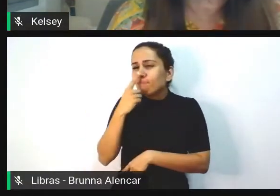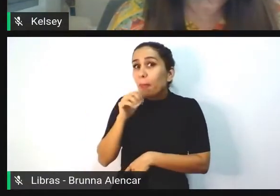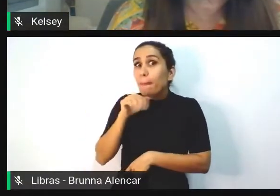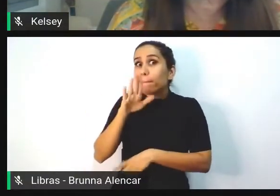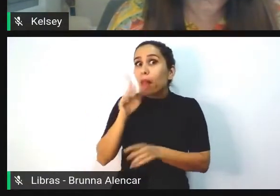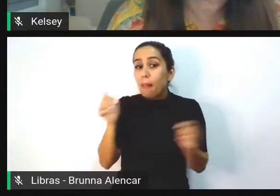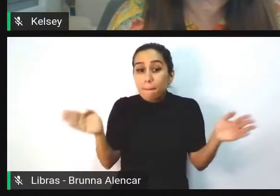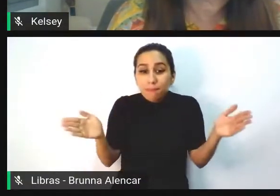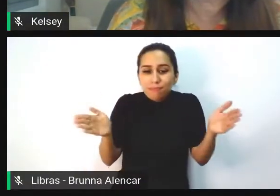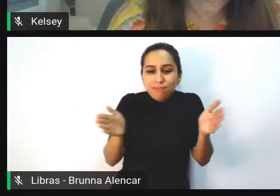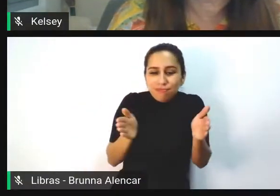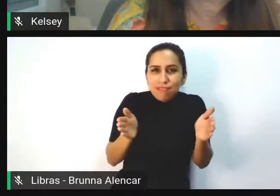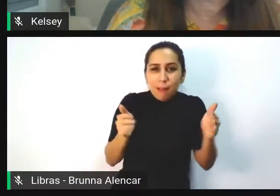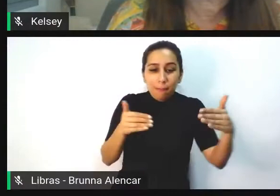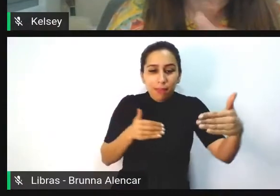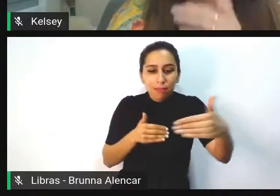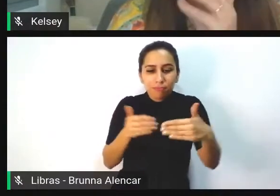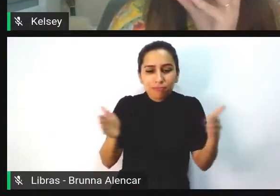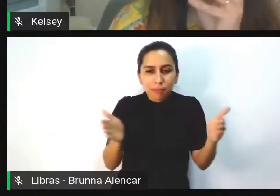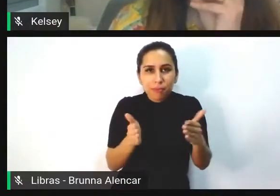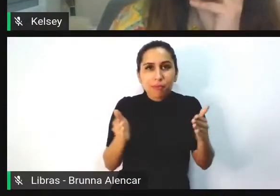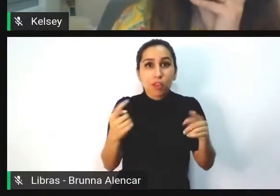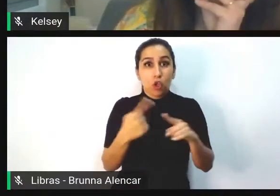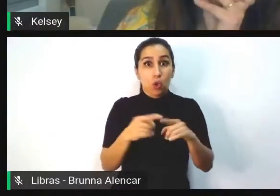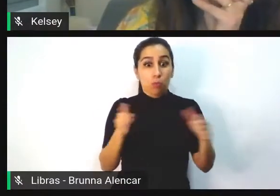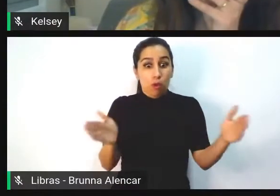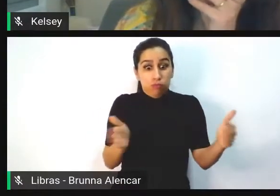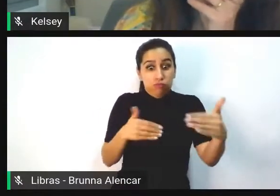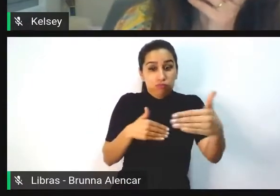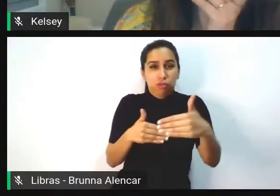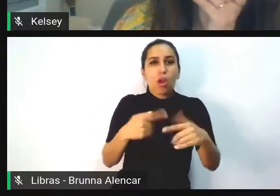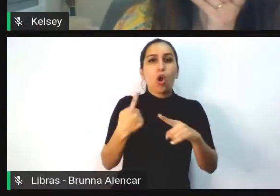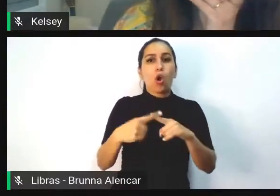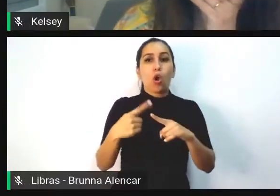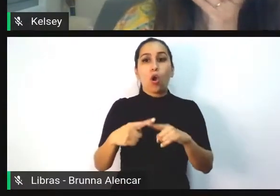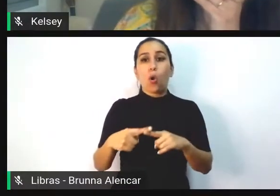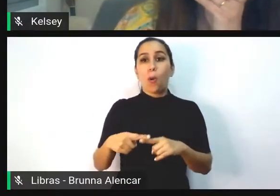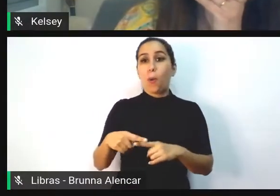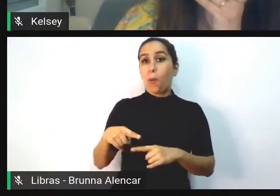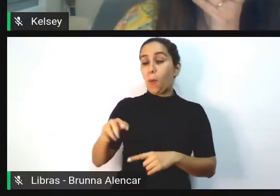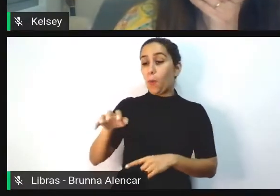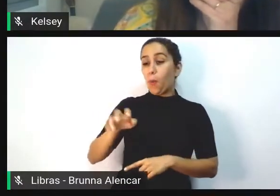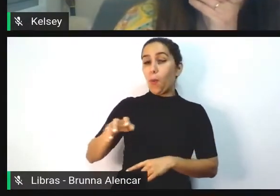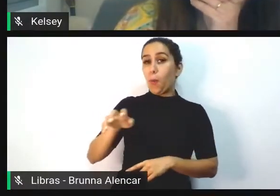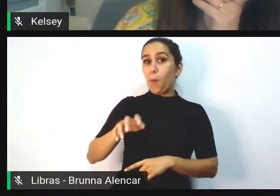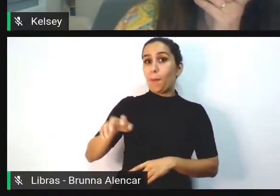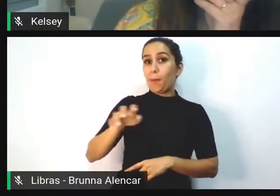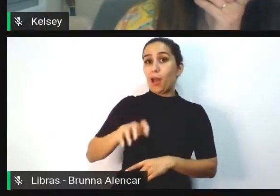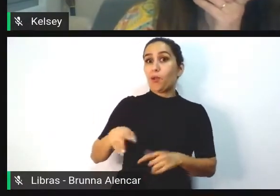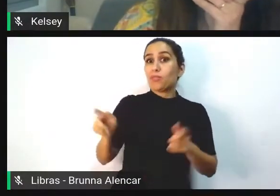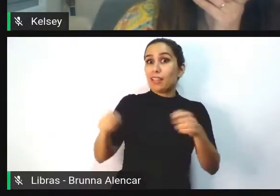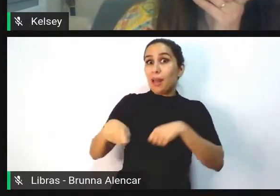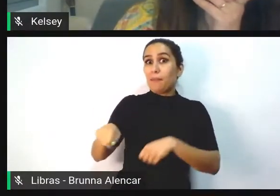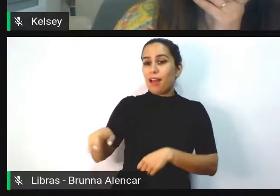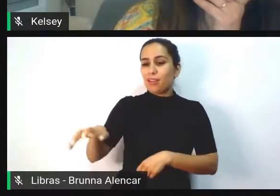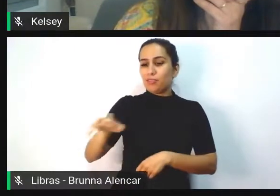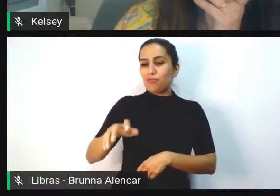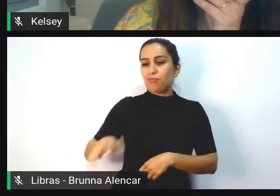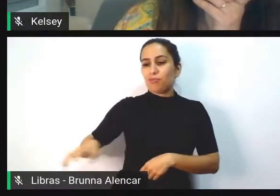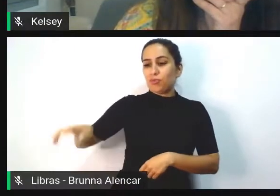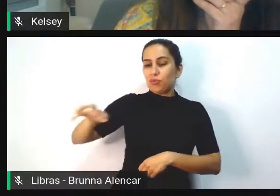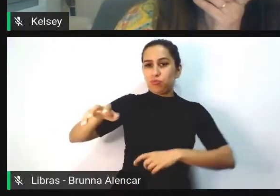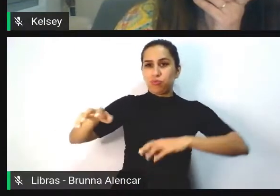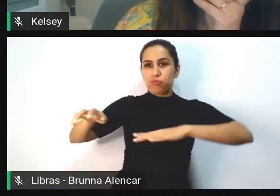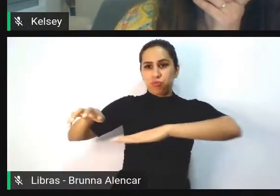teclado. Por quê? Quando eu uso o mini teclado, o mouse ele pode ficar aqui, ó, na região de onde é